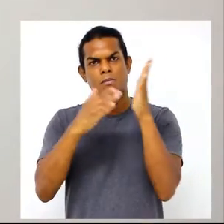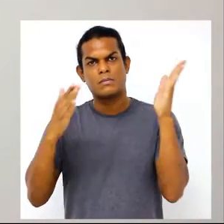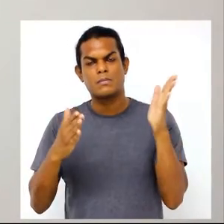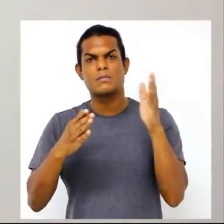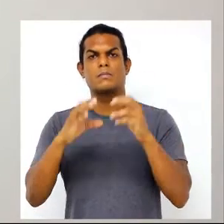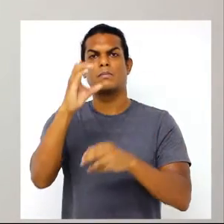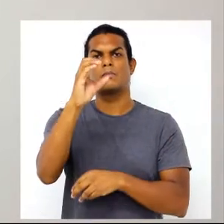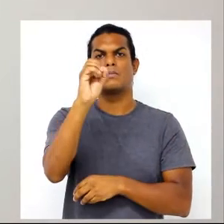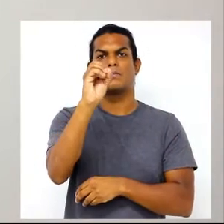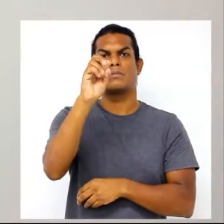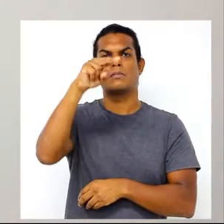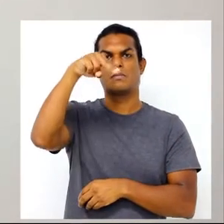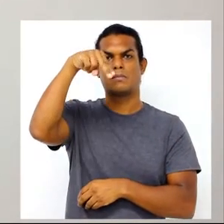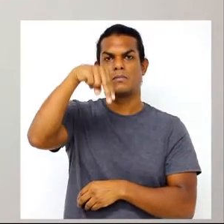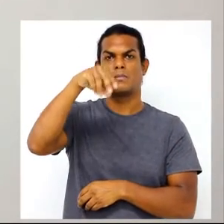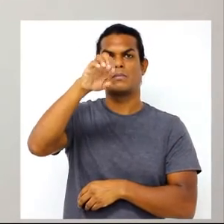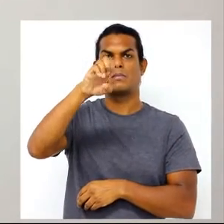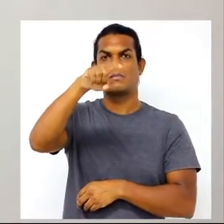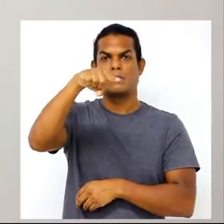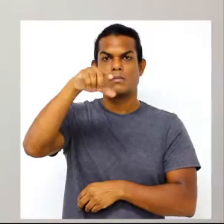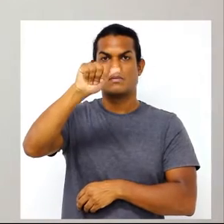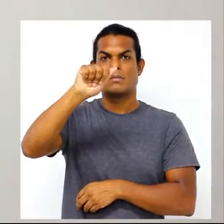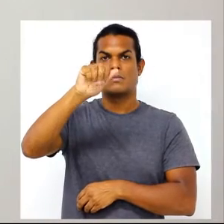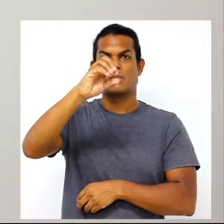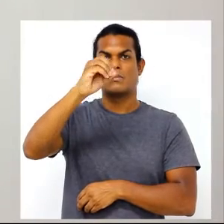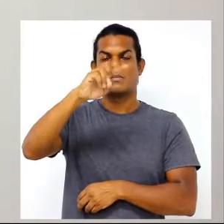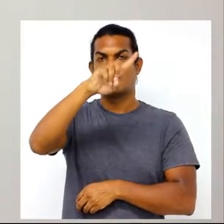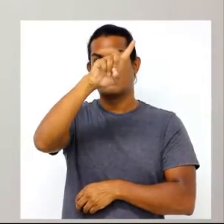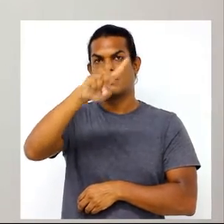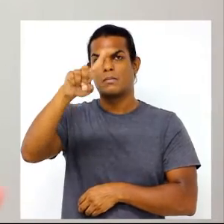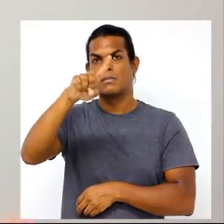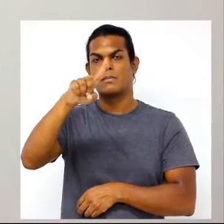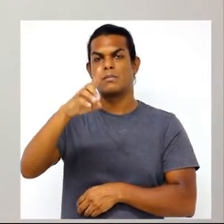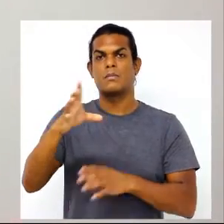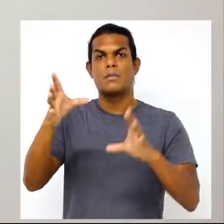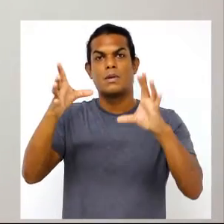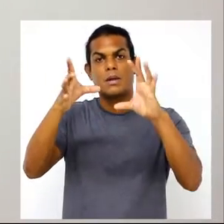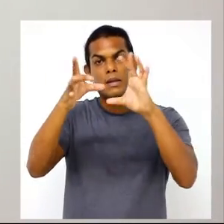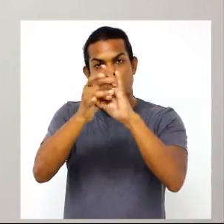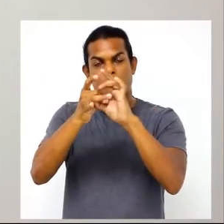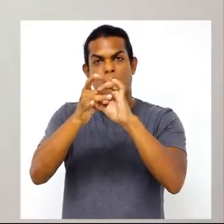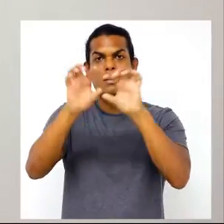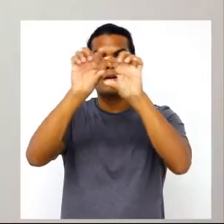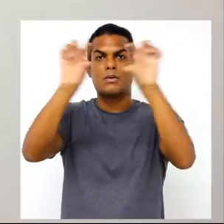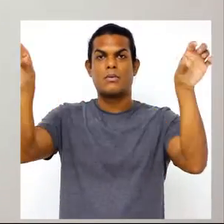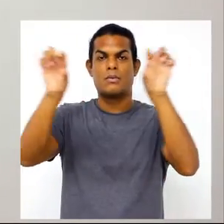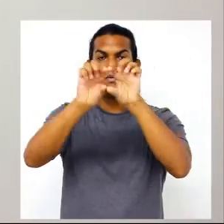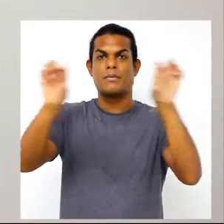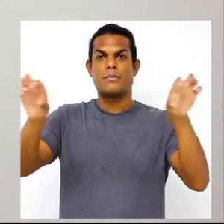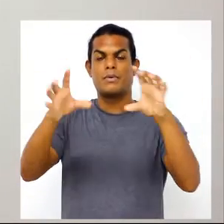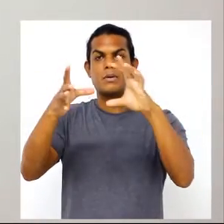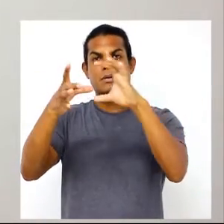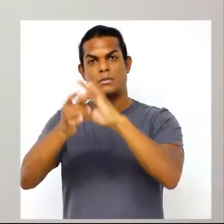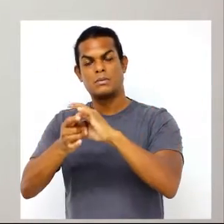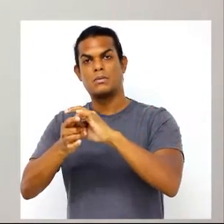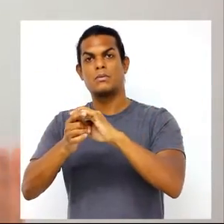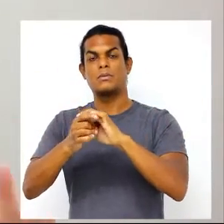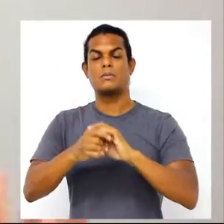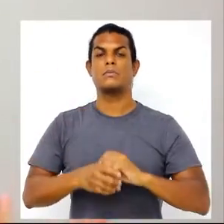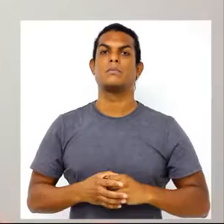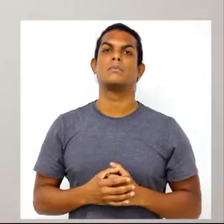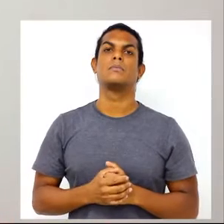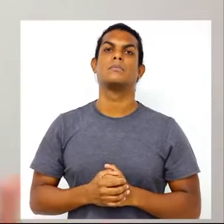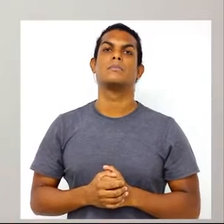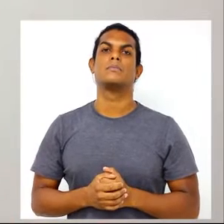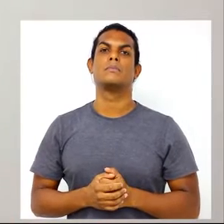A última é a conexão. Então, para ligar um termo ao outro, uma frase com a outra,